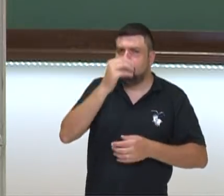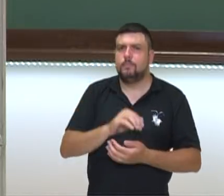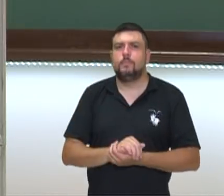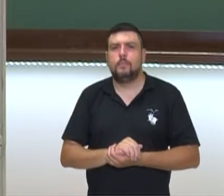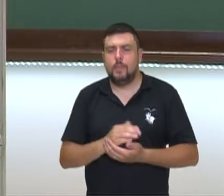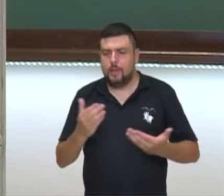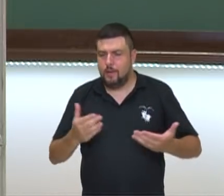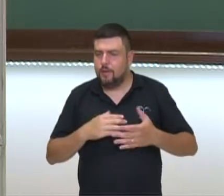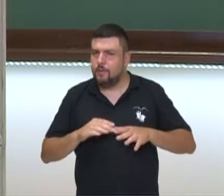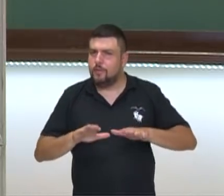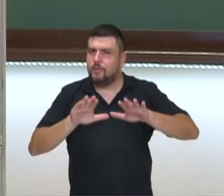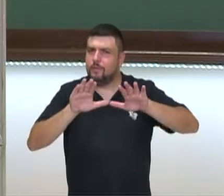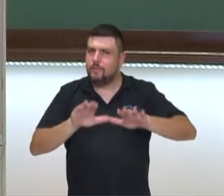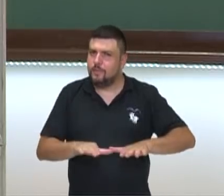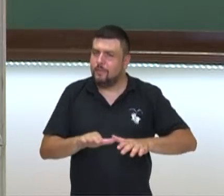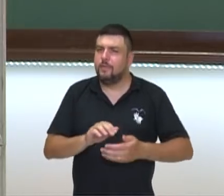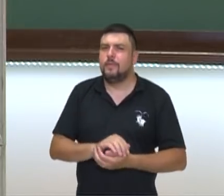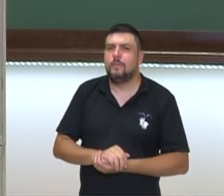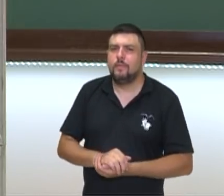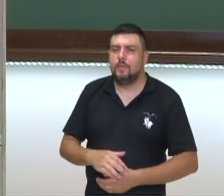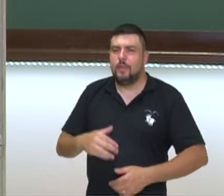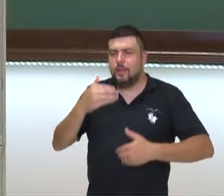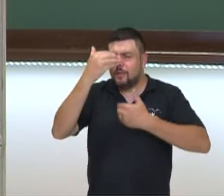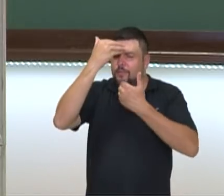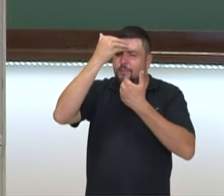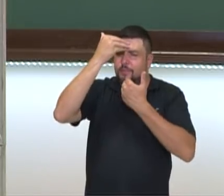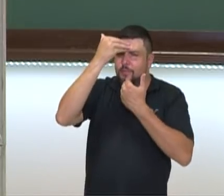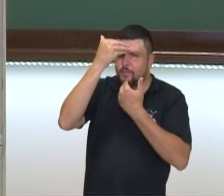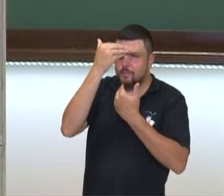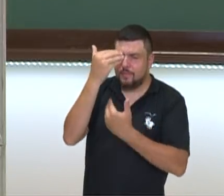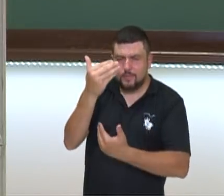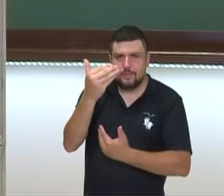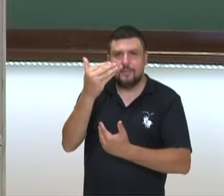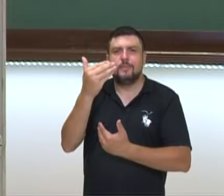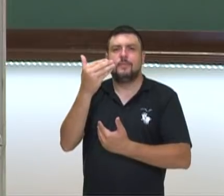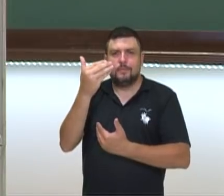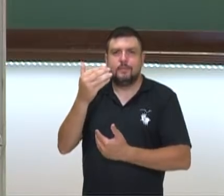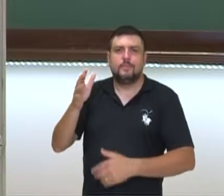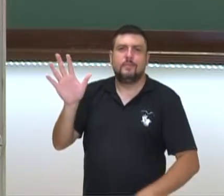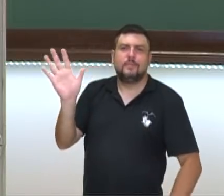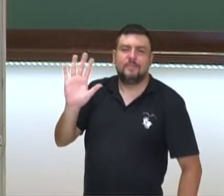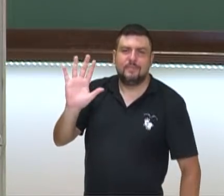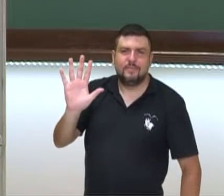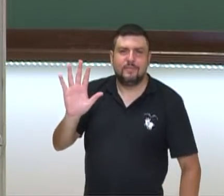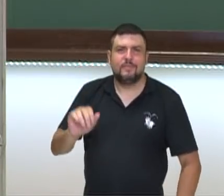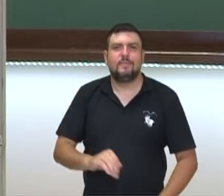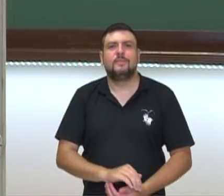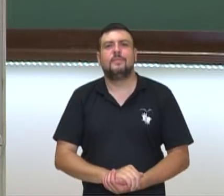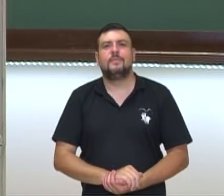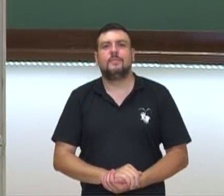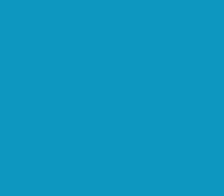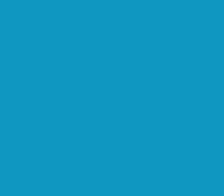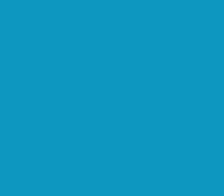vou ficando por aqui, tá bom? Thank you very much, muito obrigado. E bye-bye.